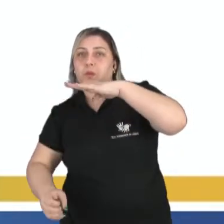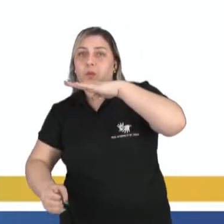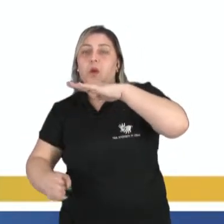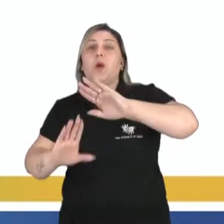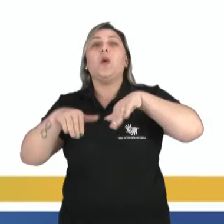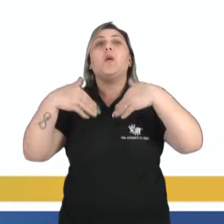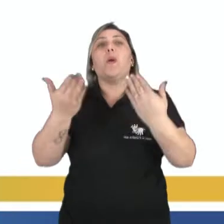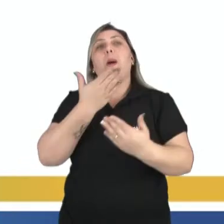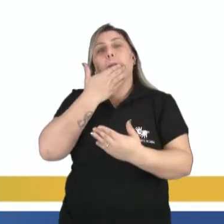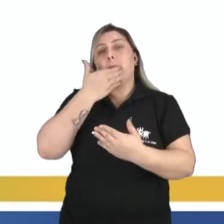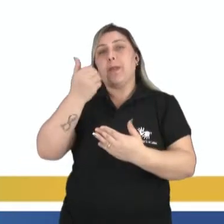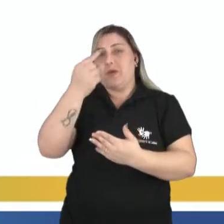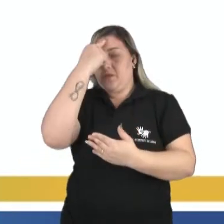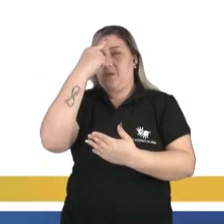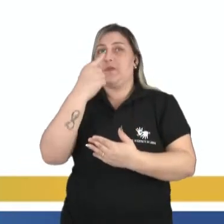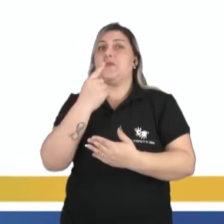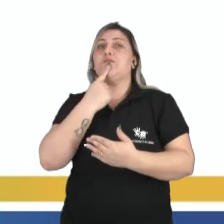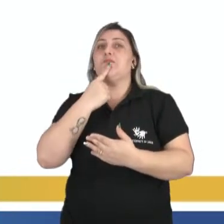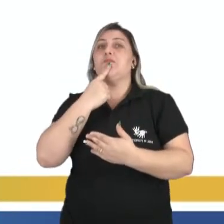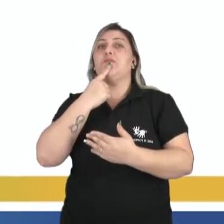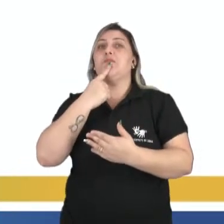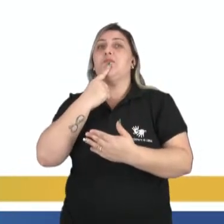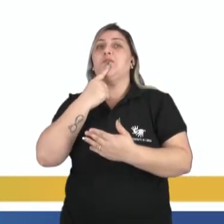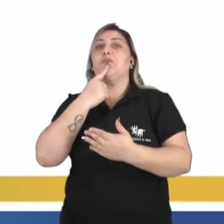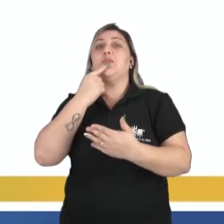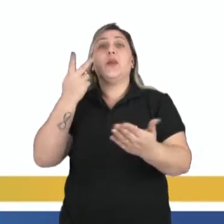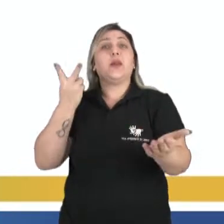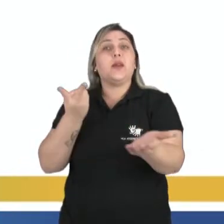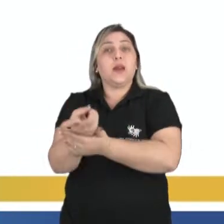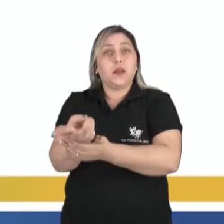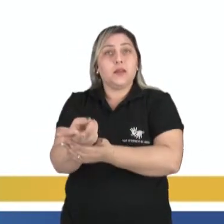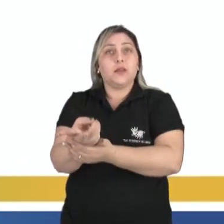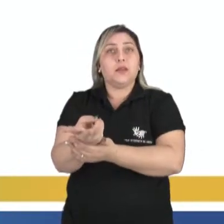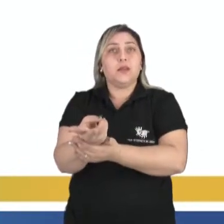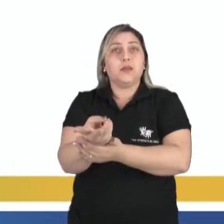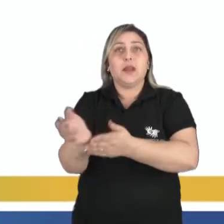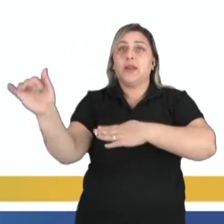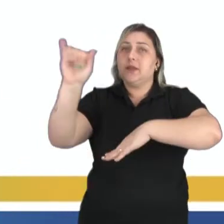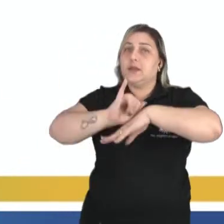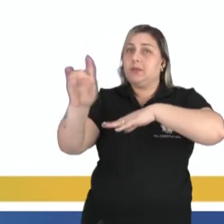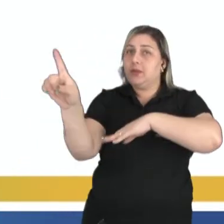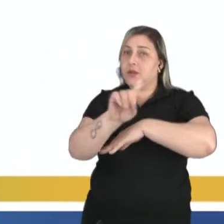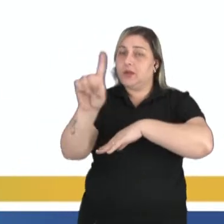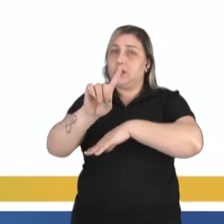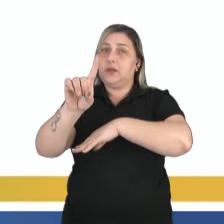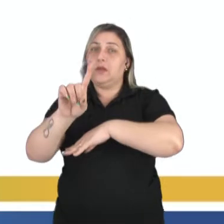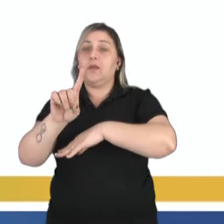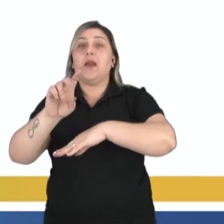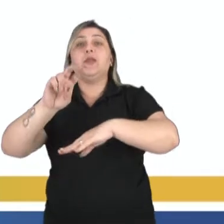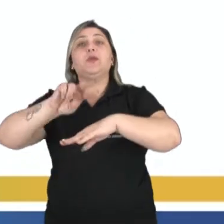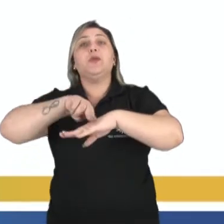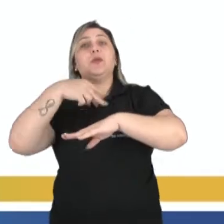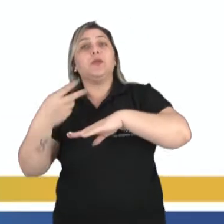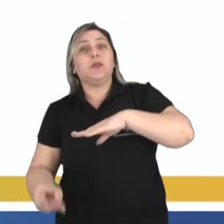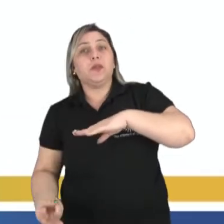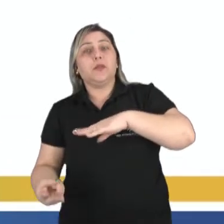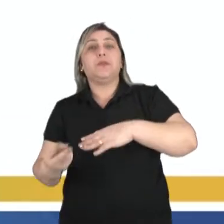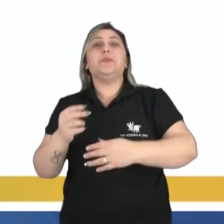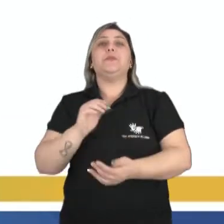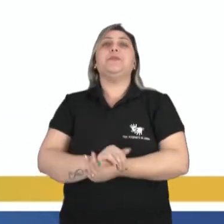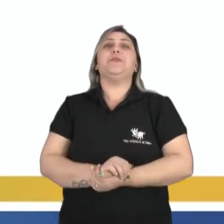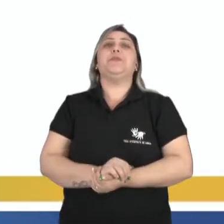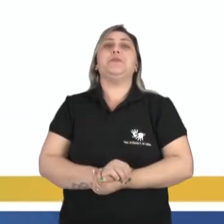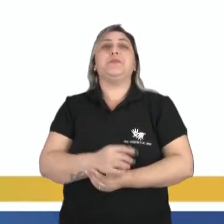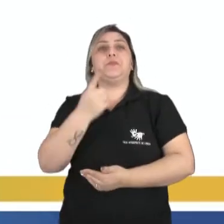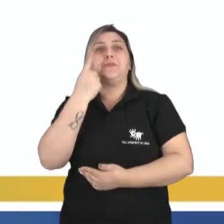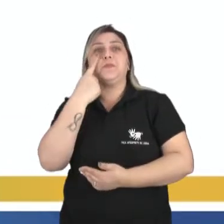melhor representa a trajetória de queda? Ele quer a trajetória de queda, não é a trajetória sobre a mesa, da bolinha. E aqui tem algumas opções.